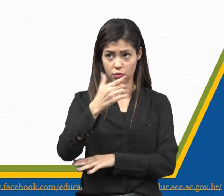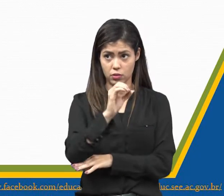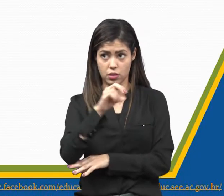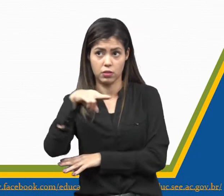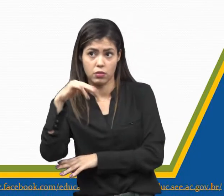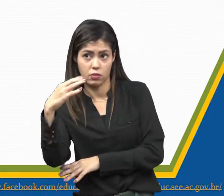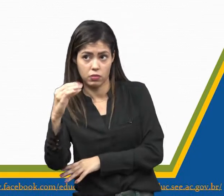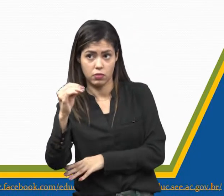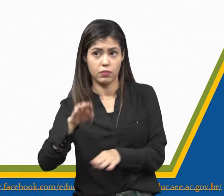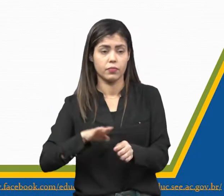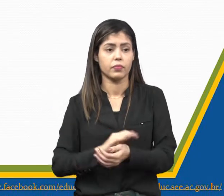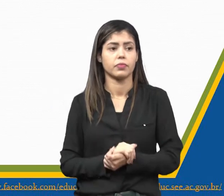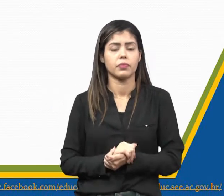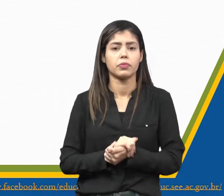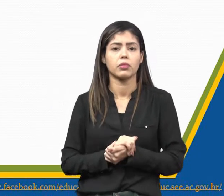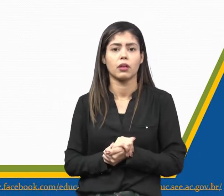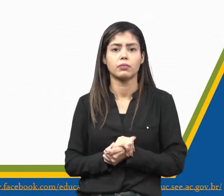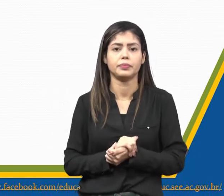Organização das Nações Unidas,